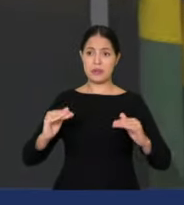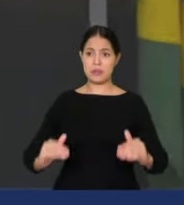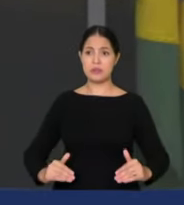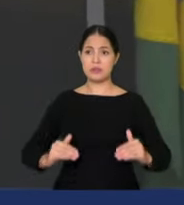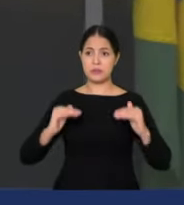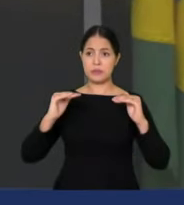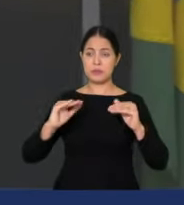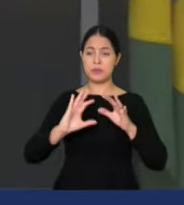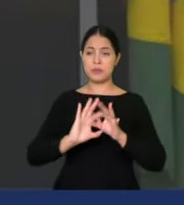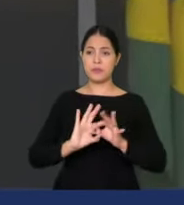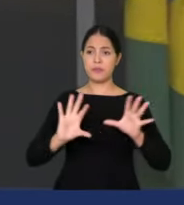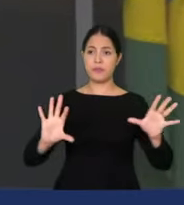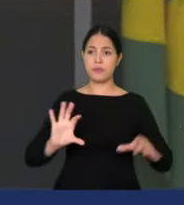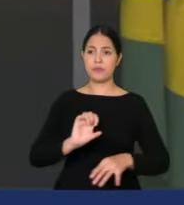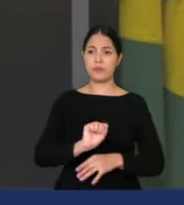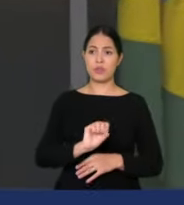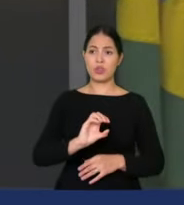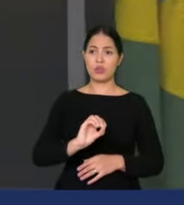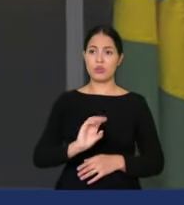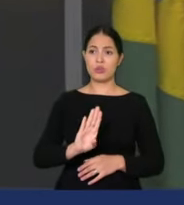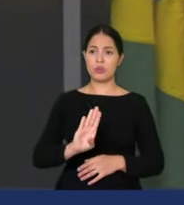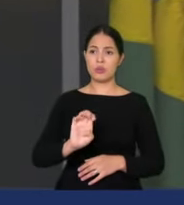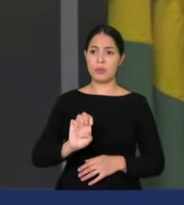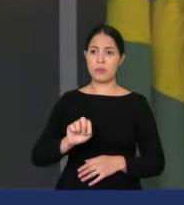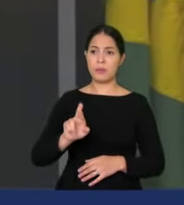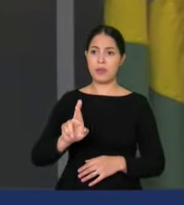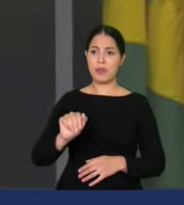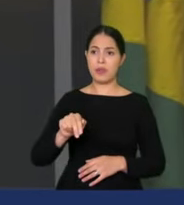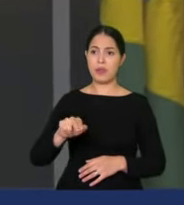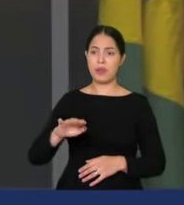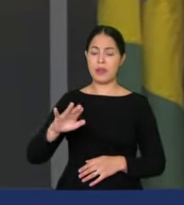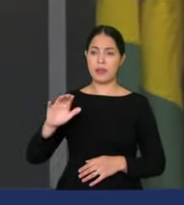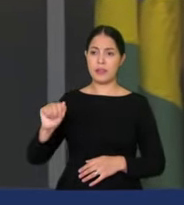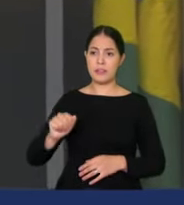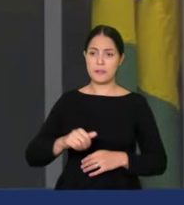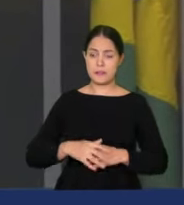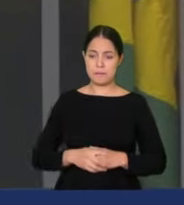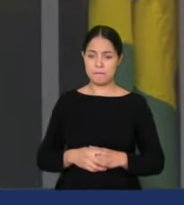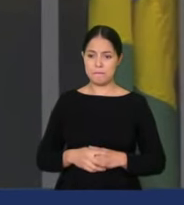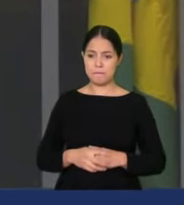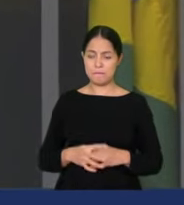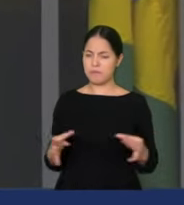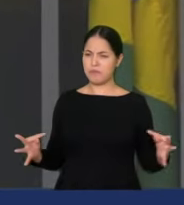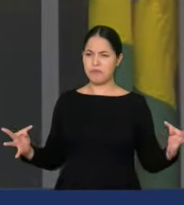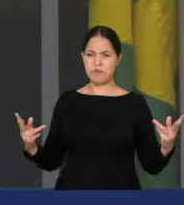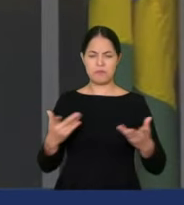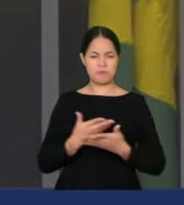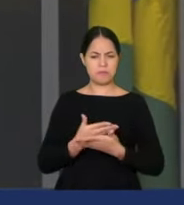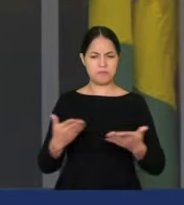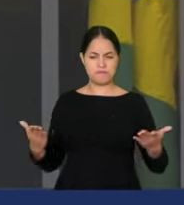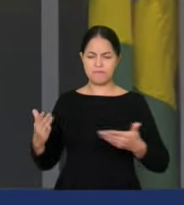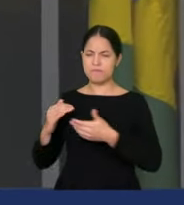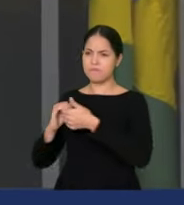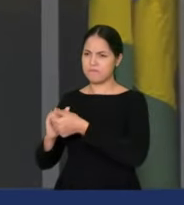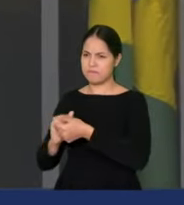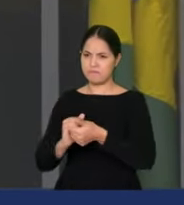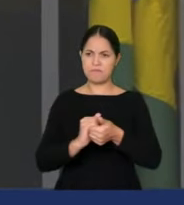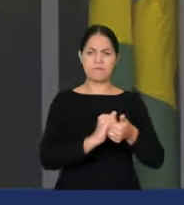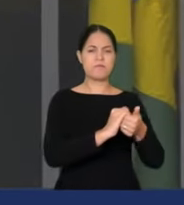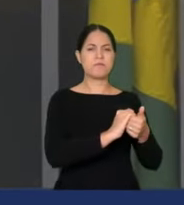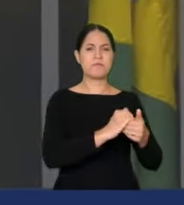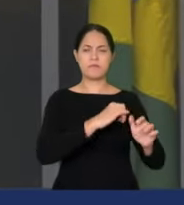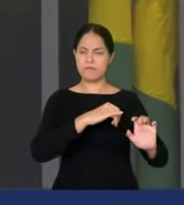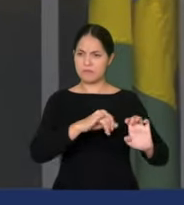potencial energético. Saudar também as representações aqui da Eletrobras, e dos